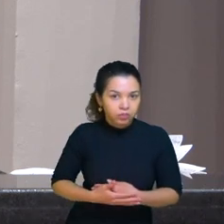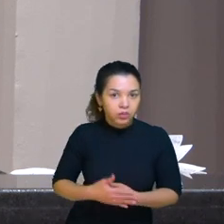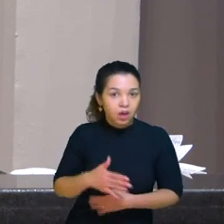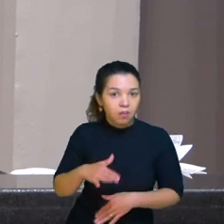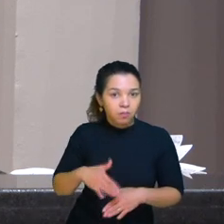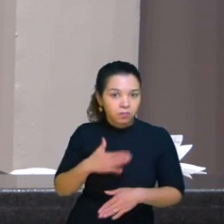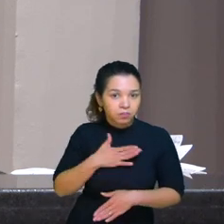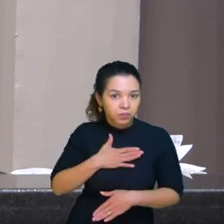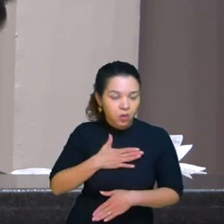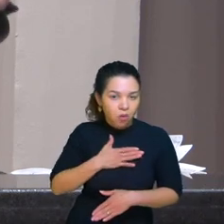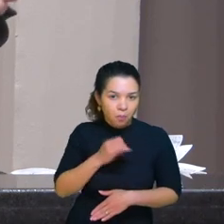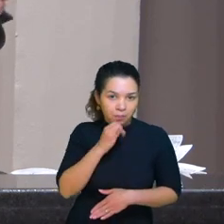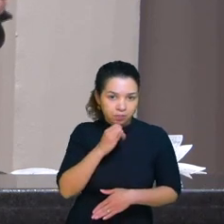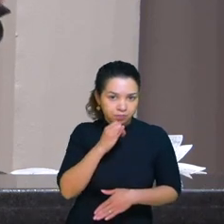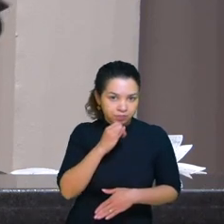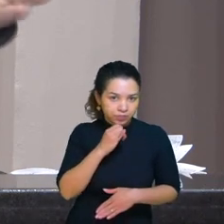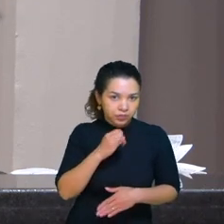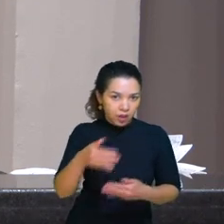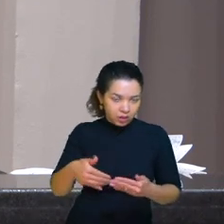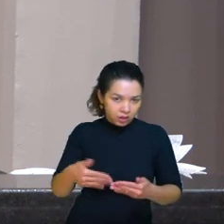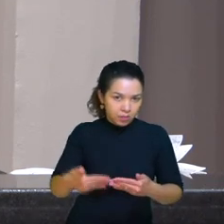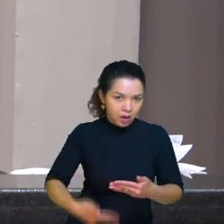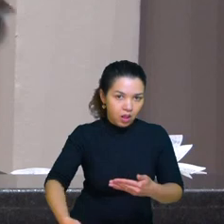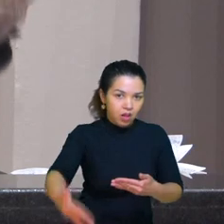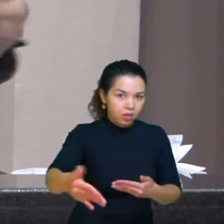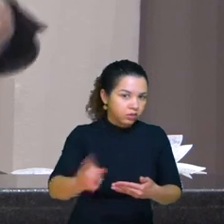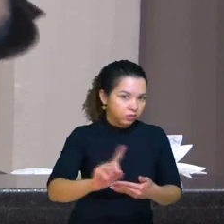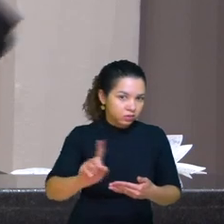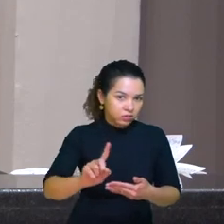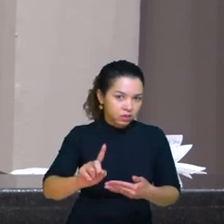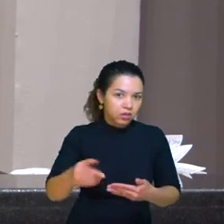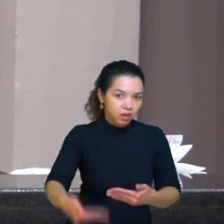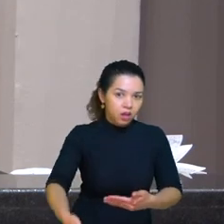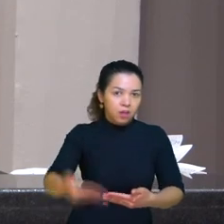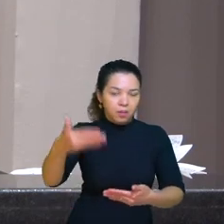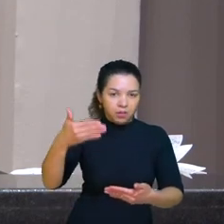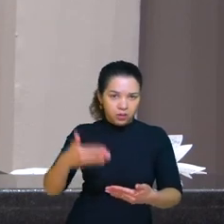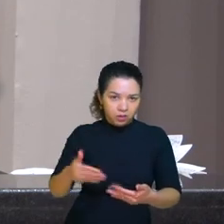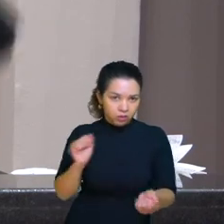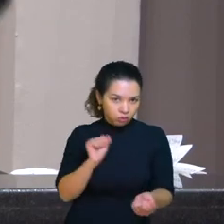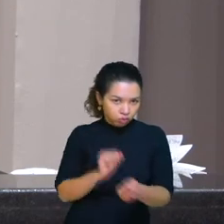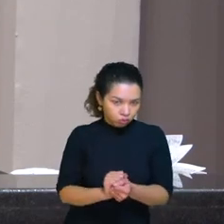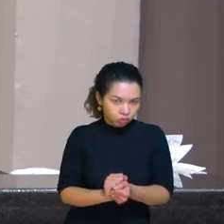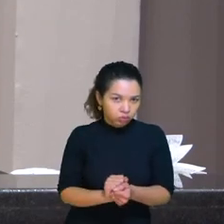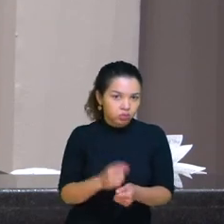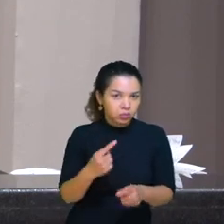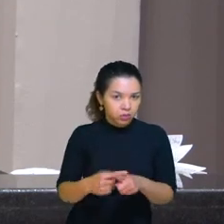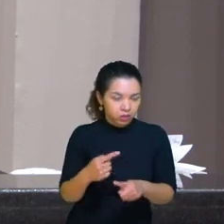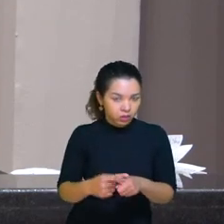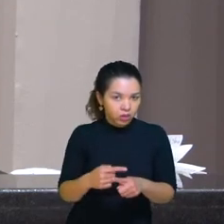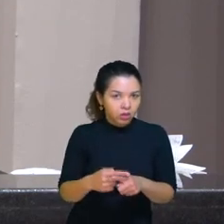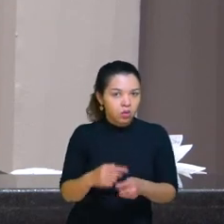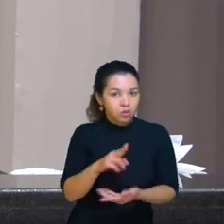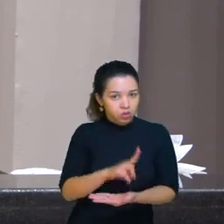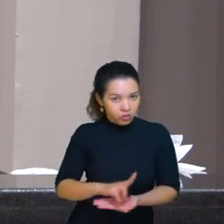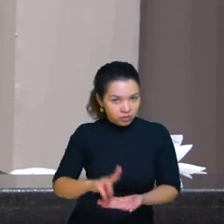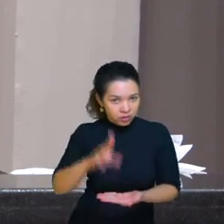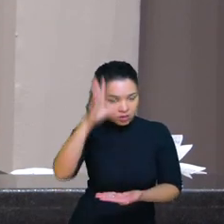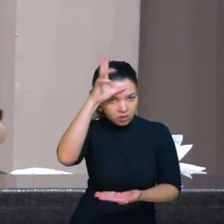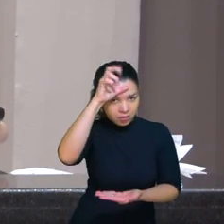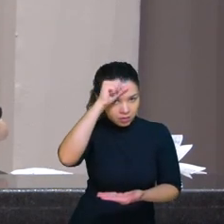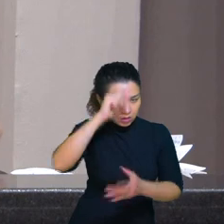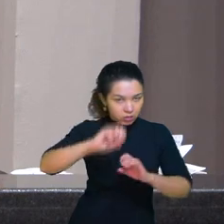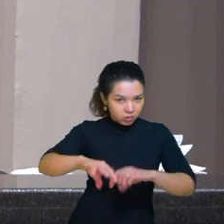quando é assim ó daqui para lá não é daqui para lá de lá para cá junto Porque a universidade aprende Educação